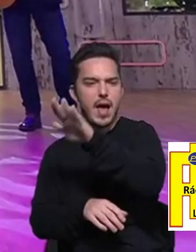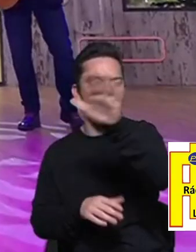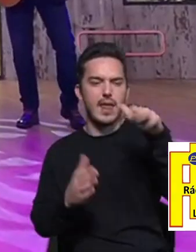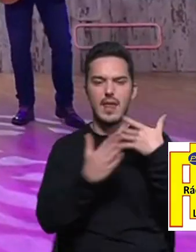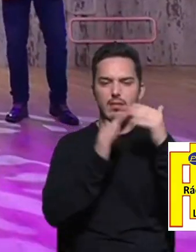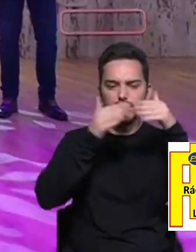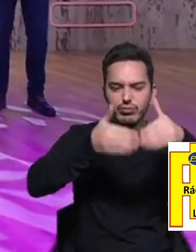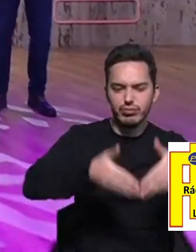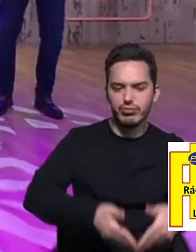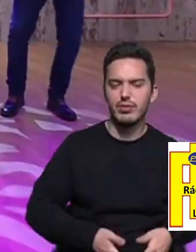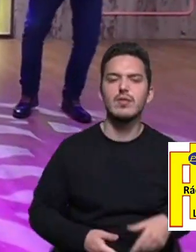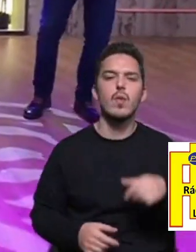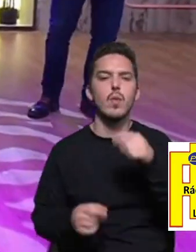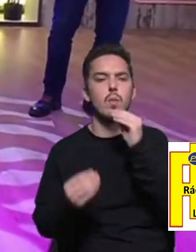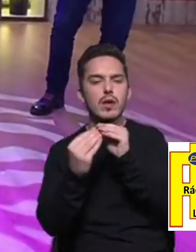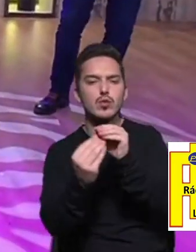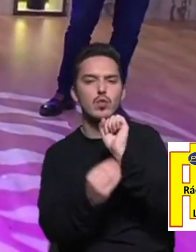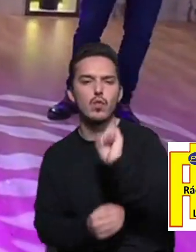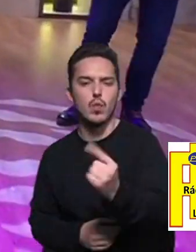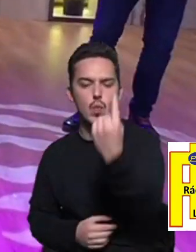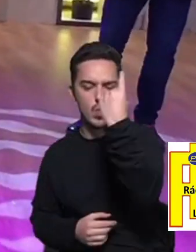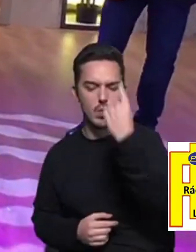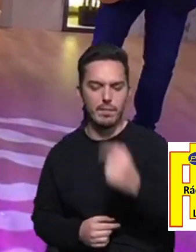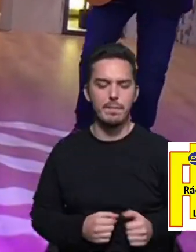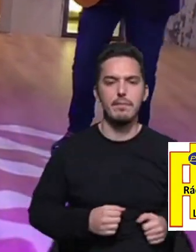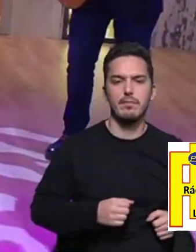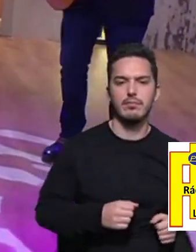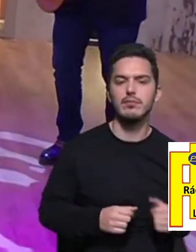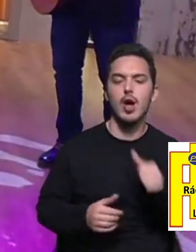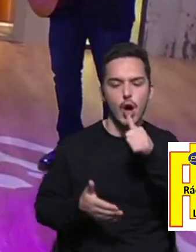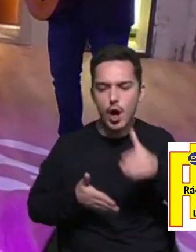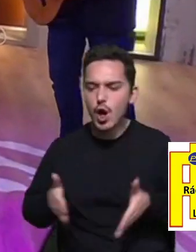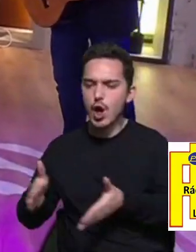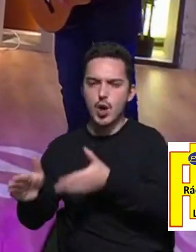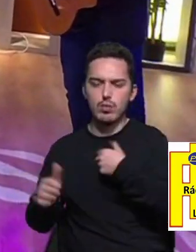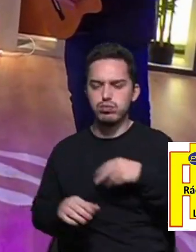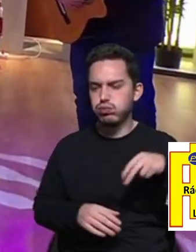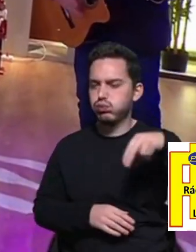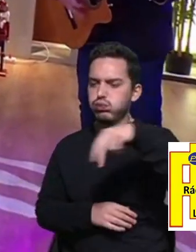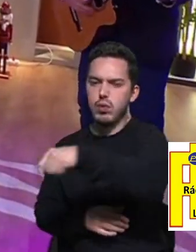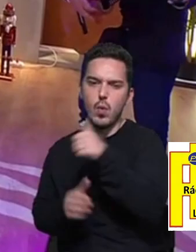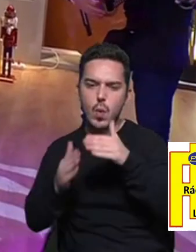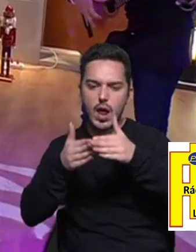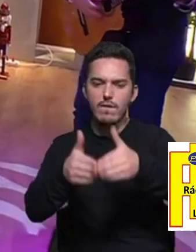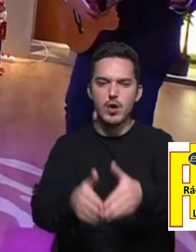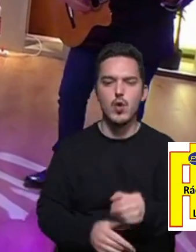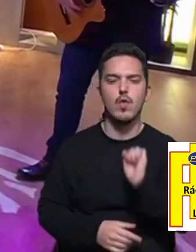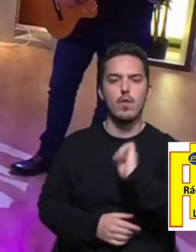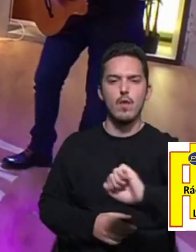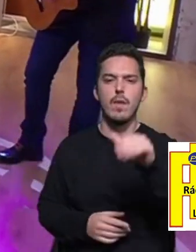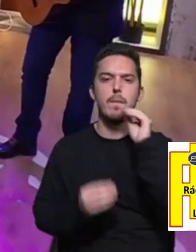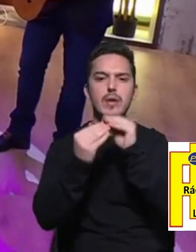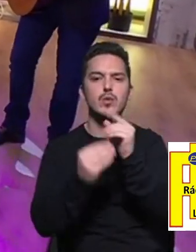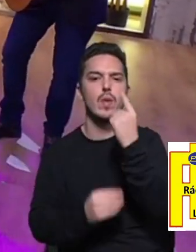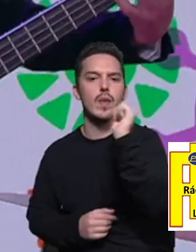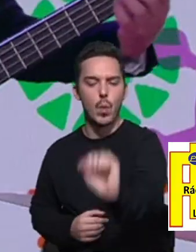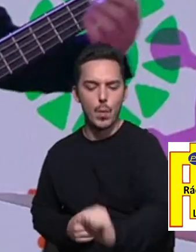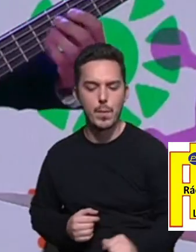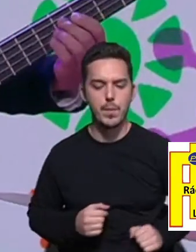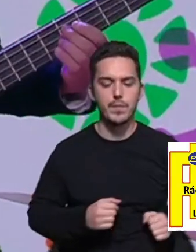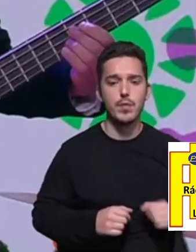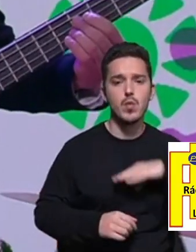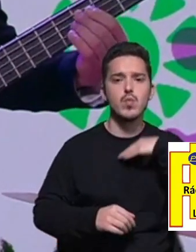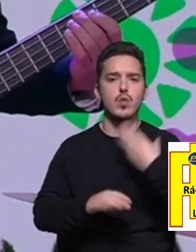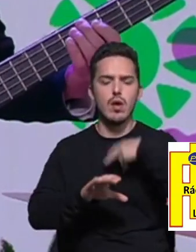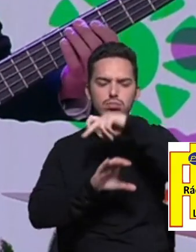naufragar. Por um beijo teu, atravesso os rios, serei teu navio. Por um beijo teu, dou a volta